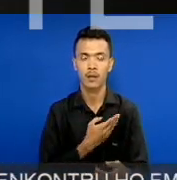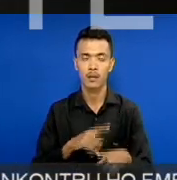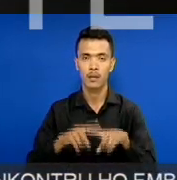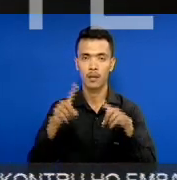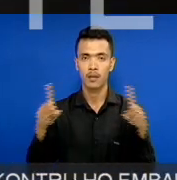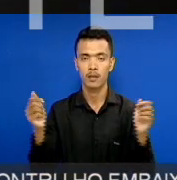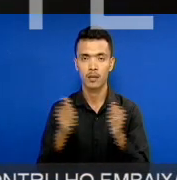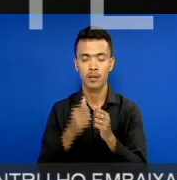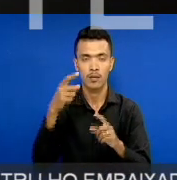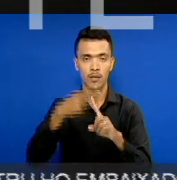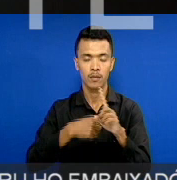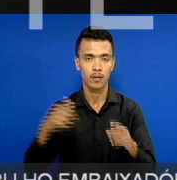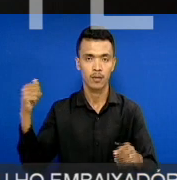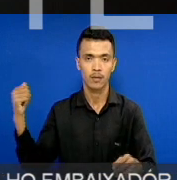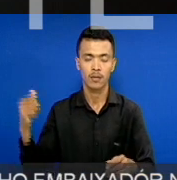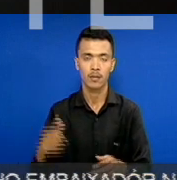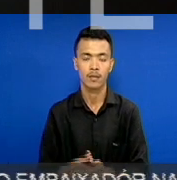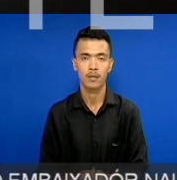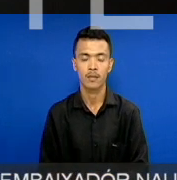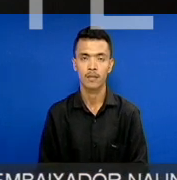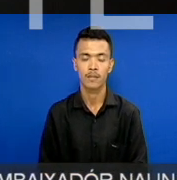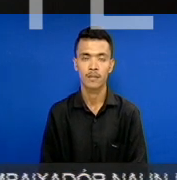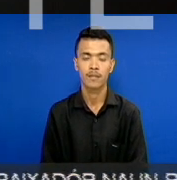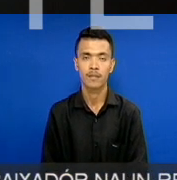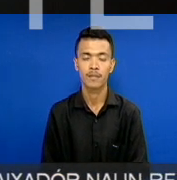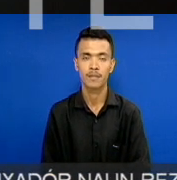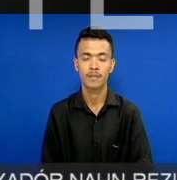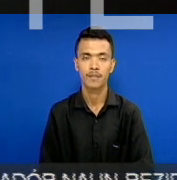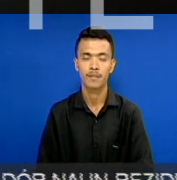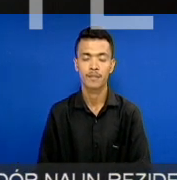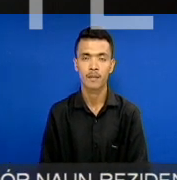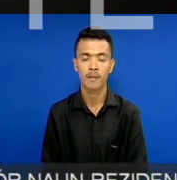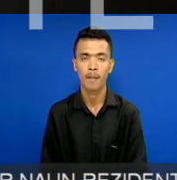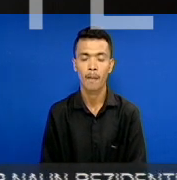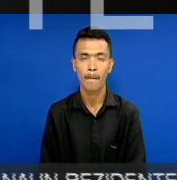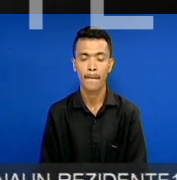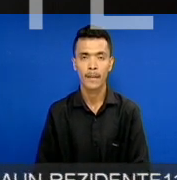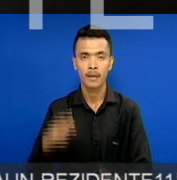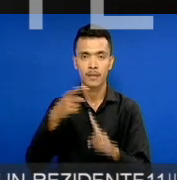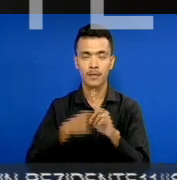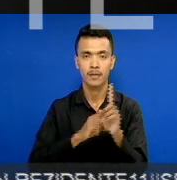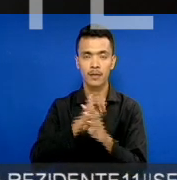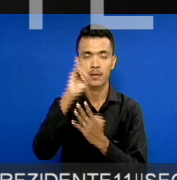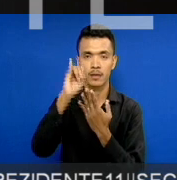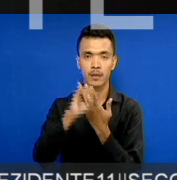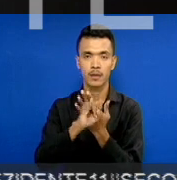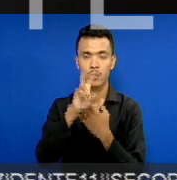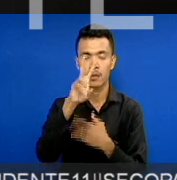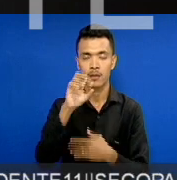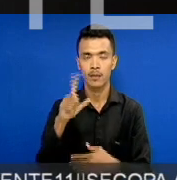compara ho fulang hirak liuba. A publica índice preços consumidores da Consumer Price Index ba fulan janeiro de